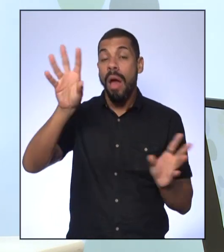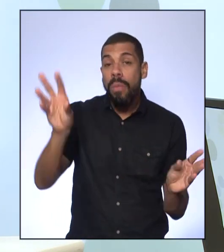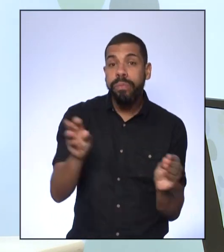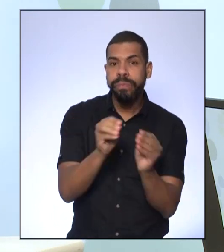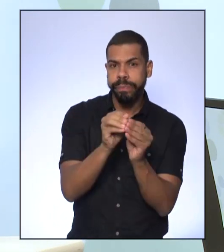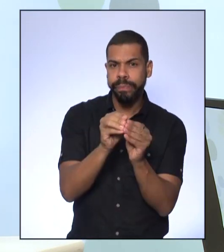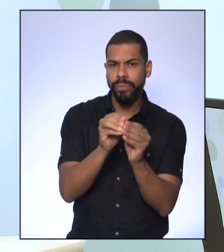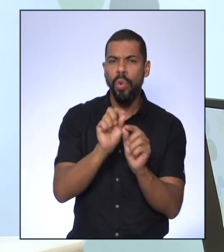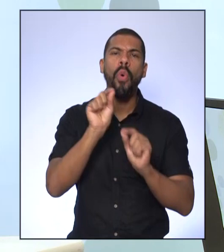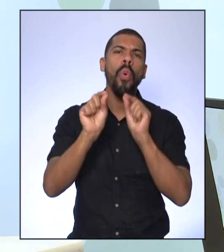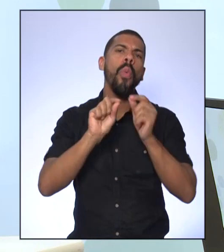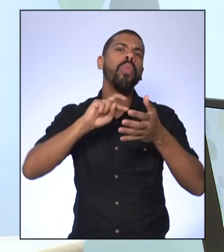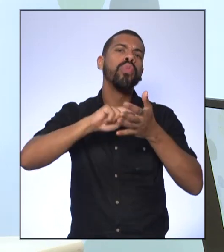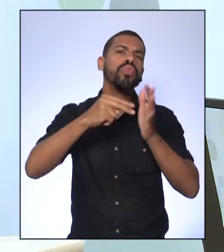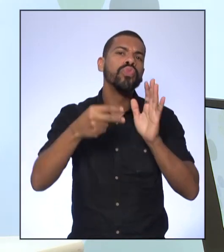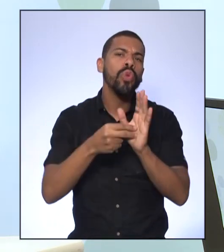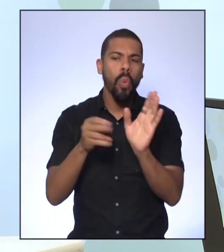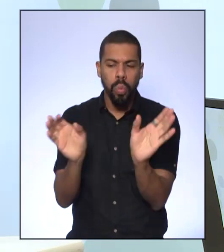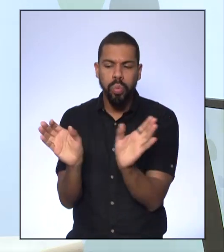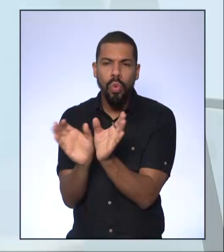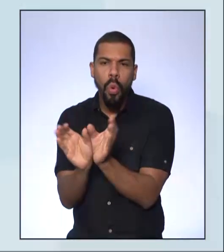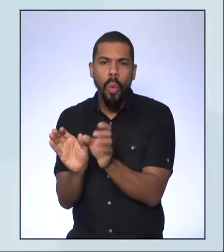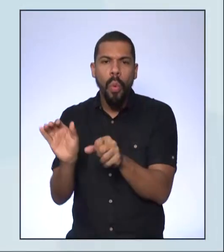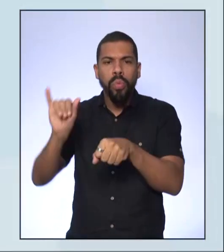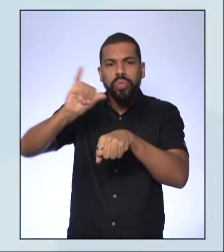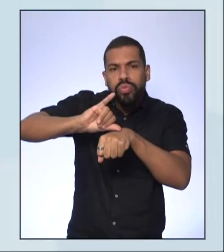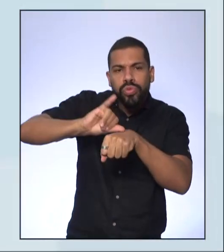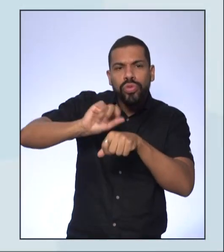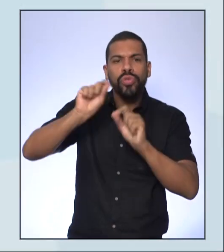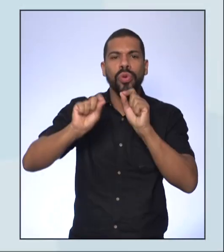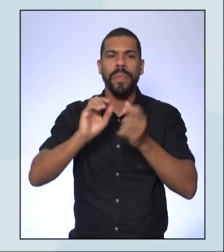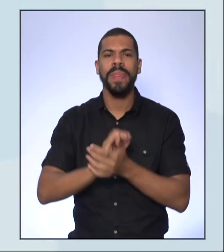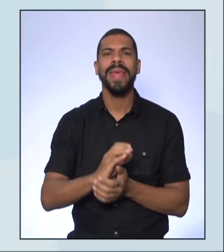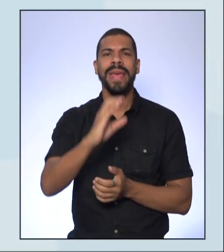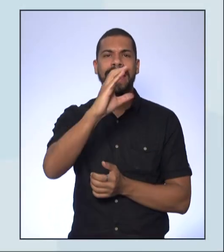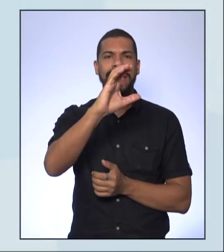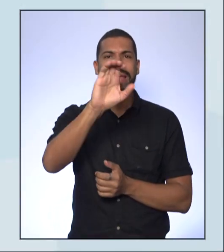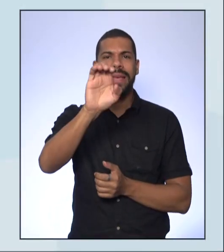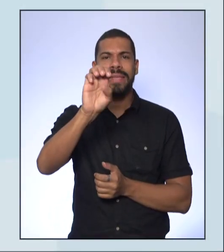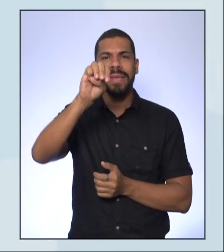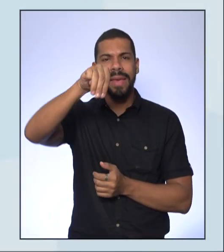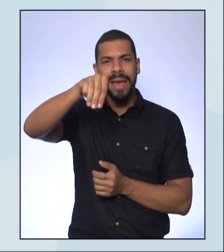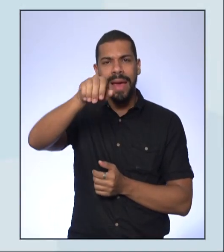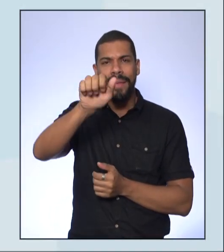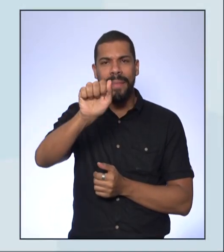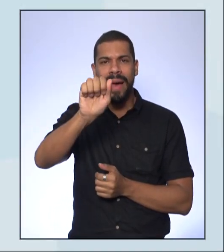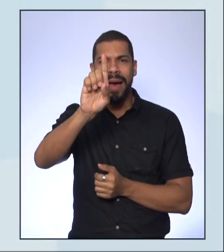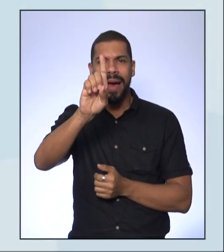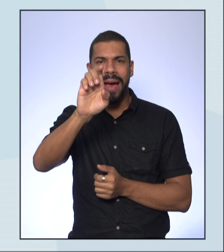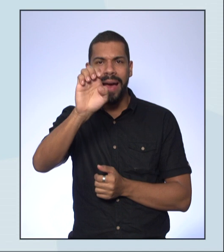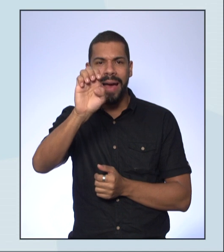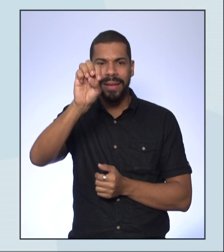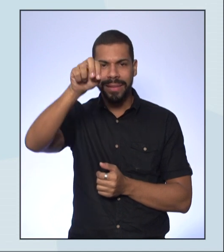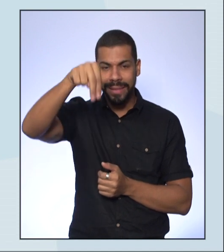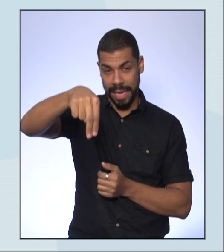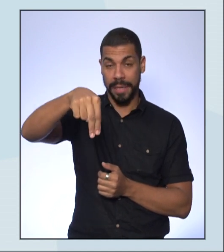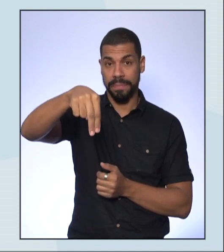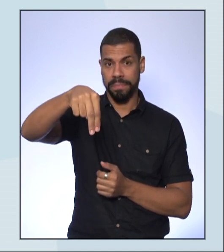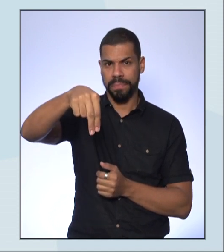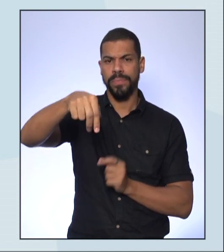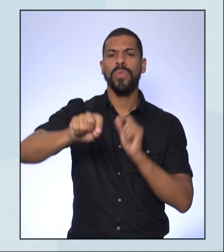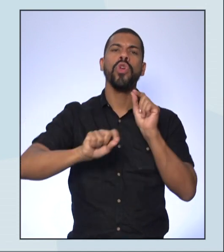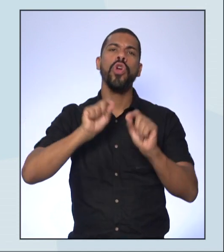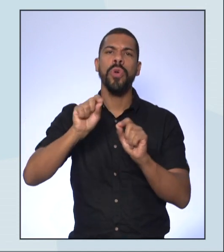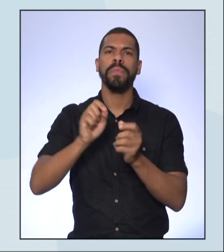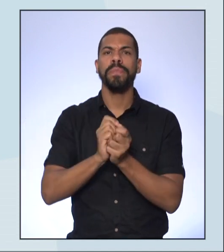CEMADEM. O CEMADEM é um Centro Nacional de Monitoramento e Alerta de Desastres, né? Então, é